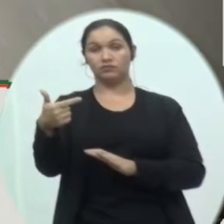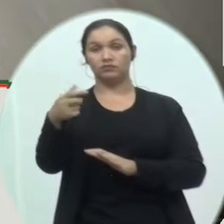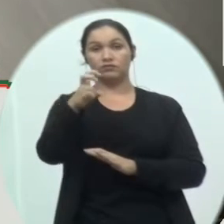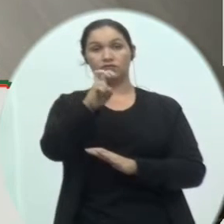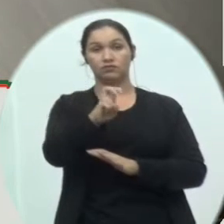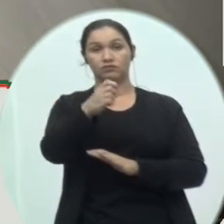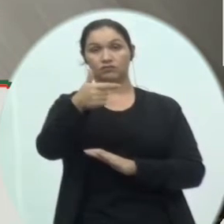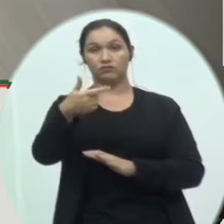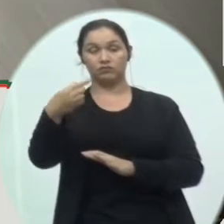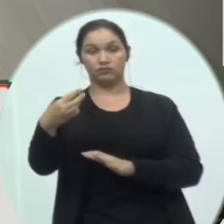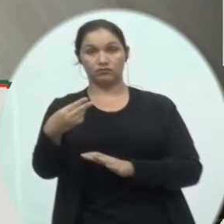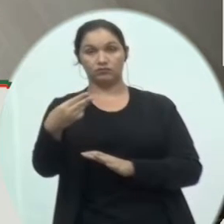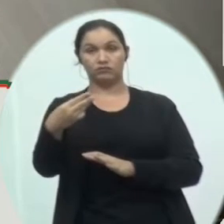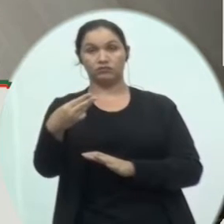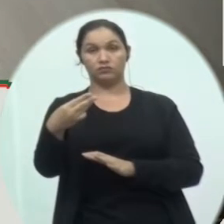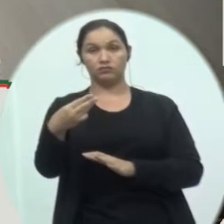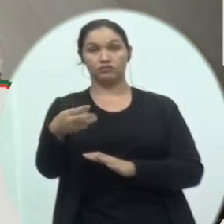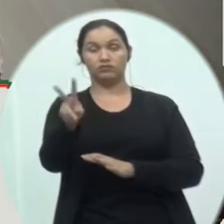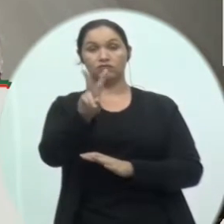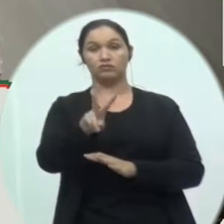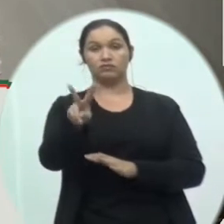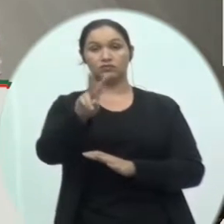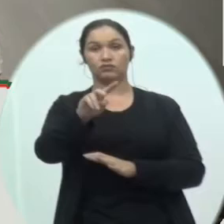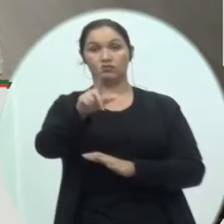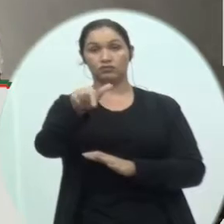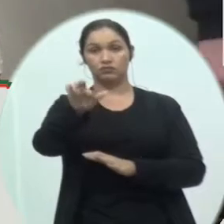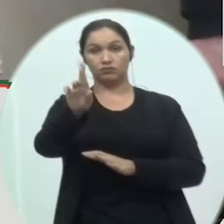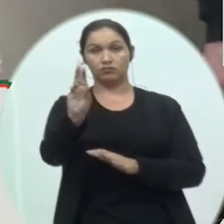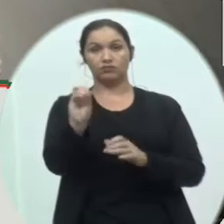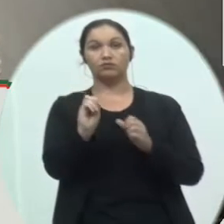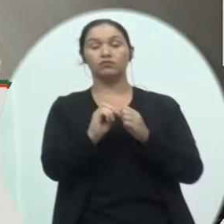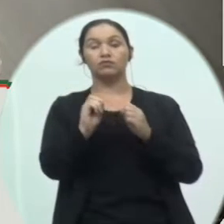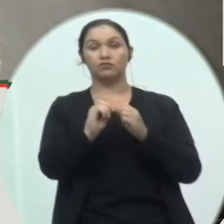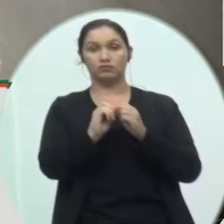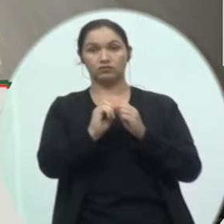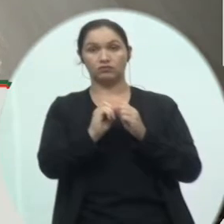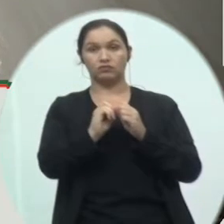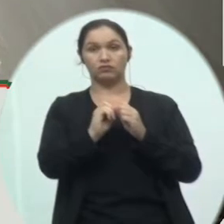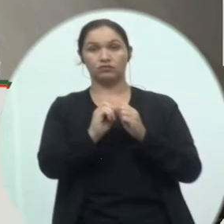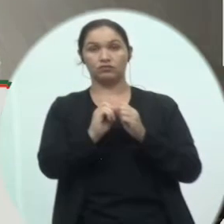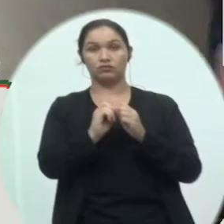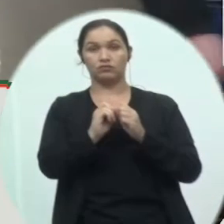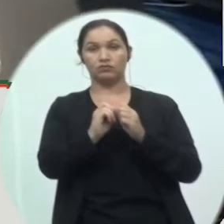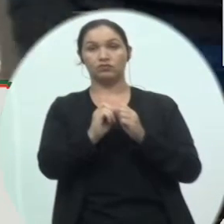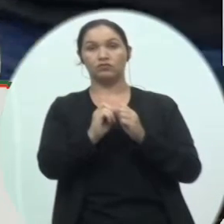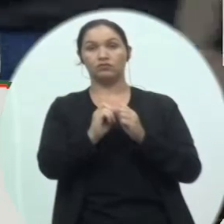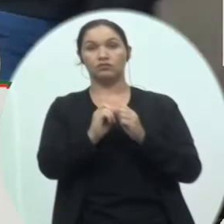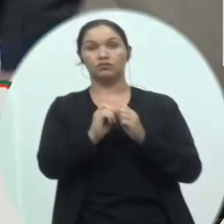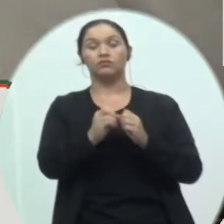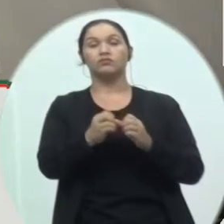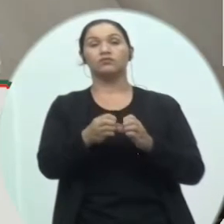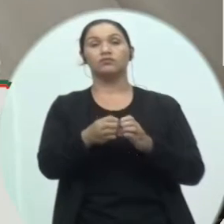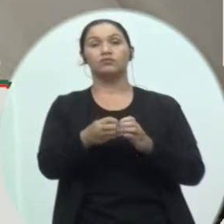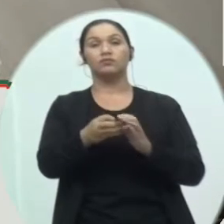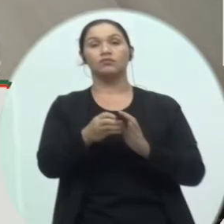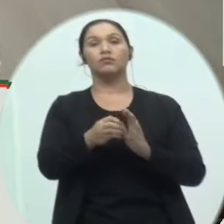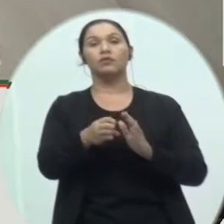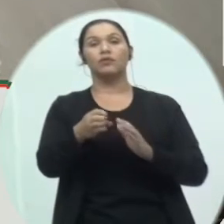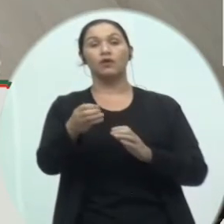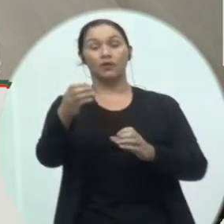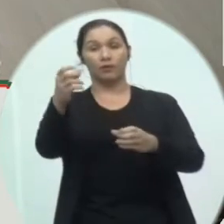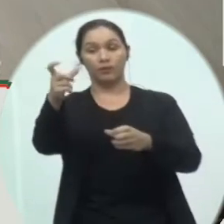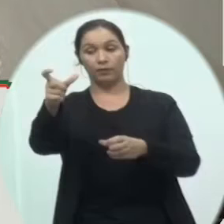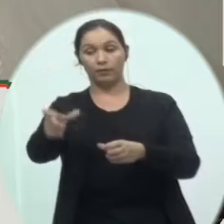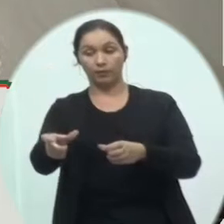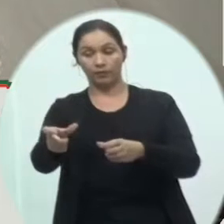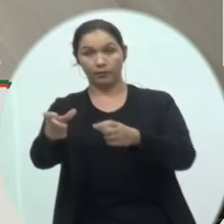522-2019 e 523-2019, de autoria do vereador Zélio Casagrande. Mensagem número 008, prefeito municipal